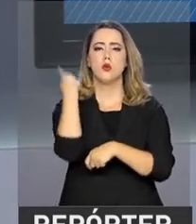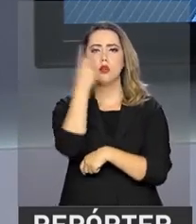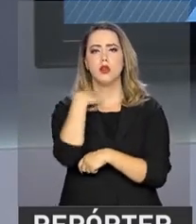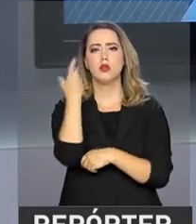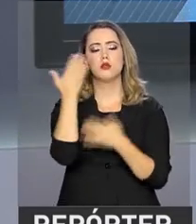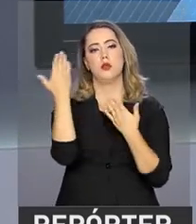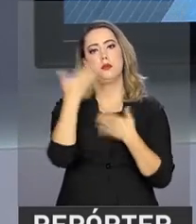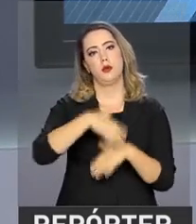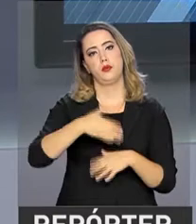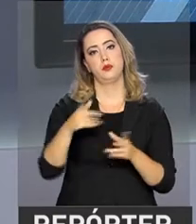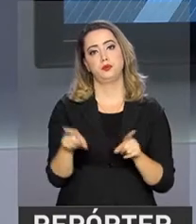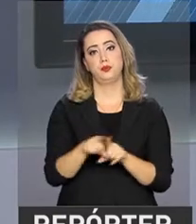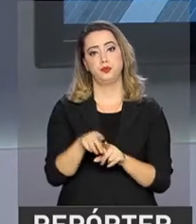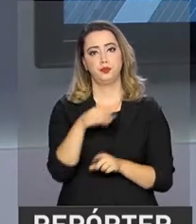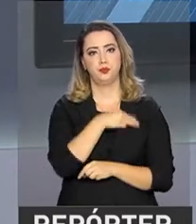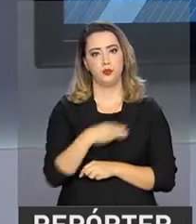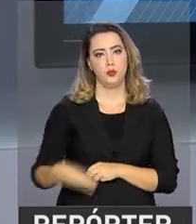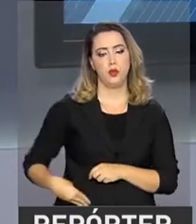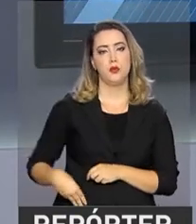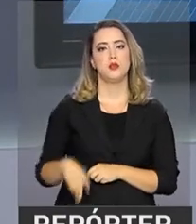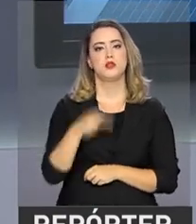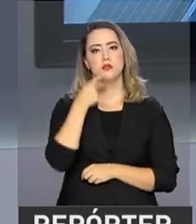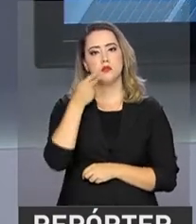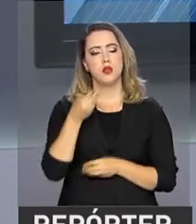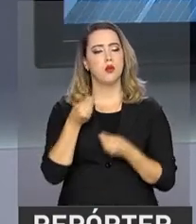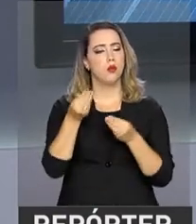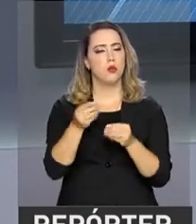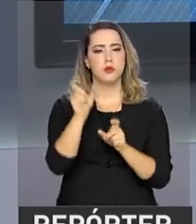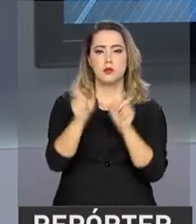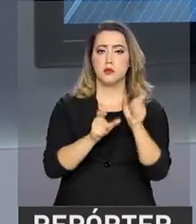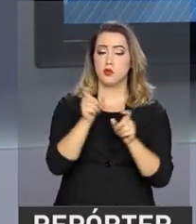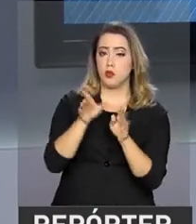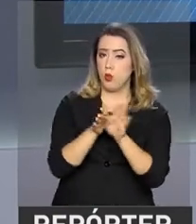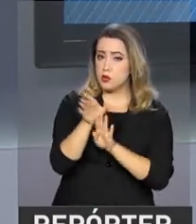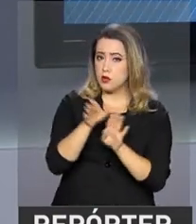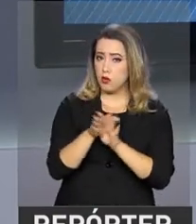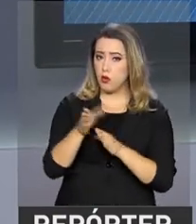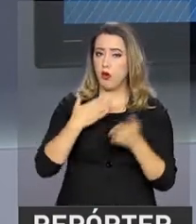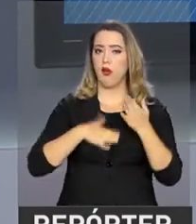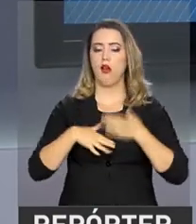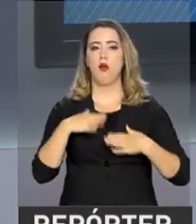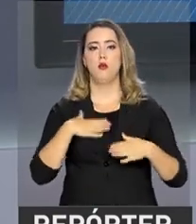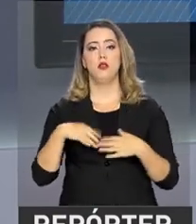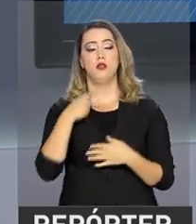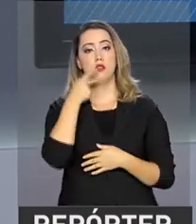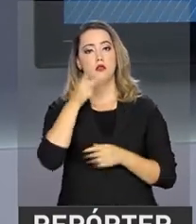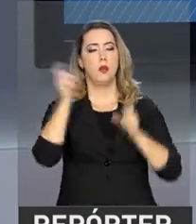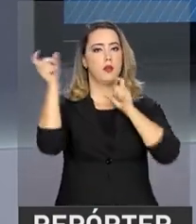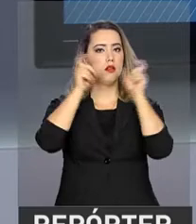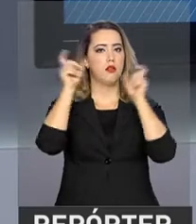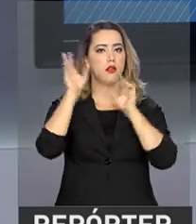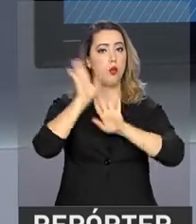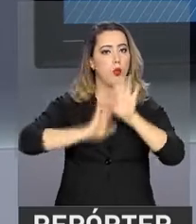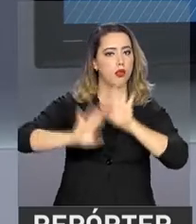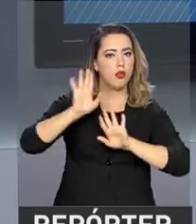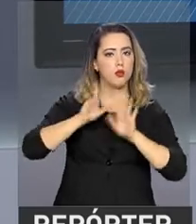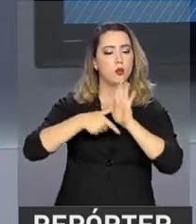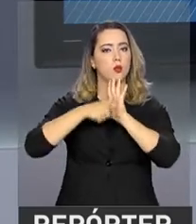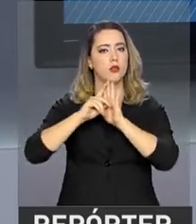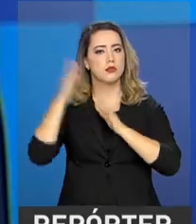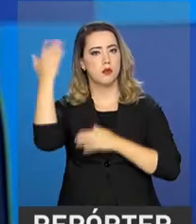provas o ministro mendonça filho recomendou tranquilidade aos participantes e alertou sobre os últimos cuidados antes da